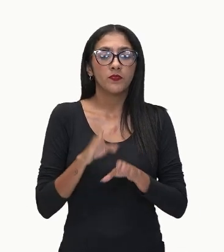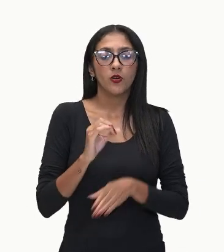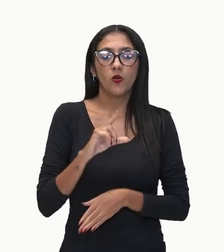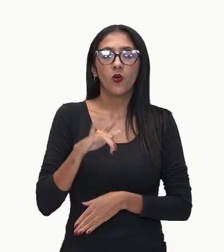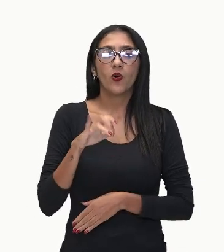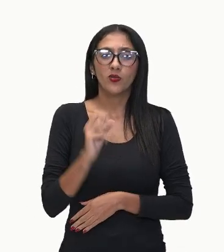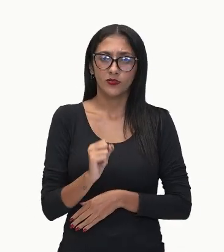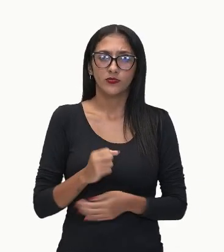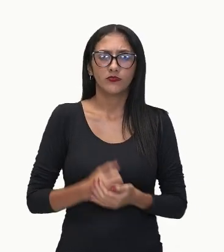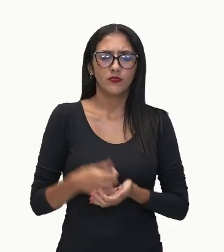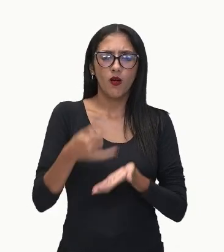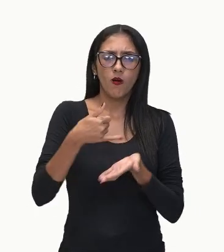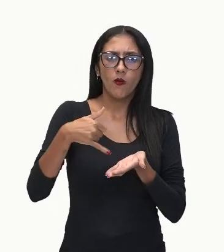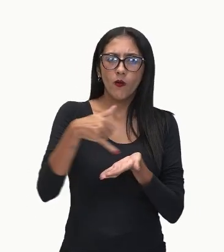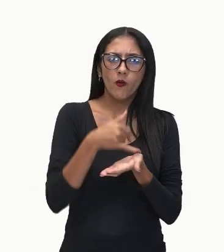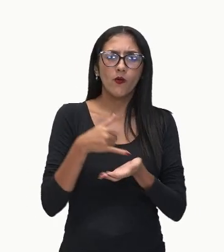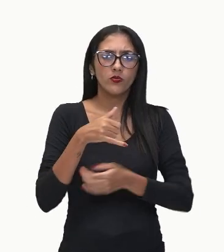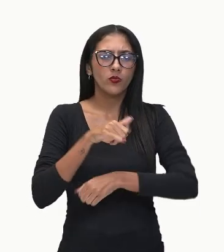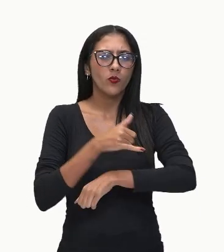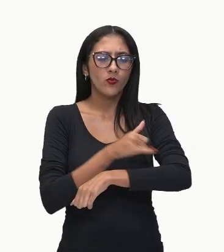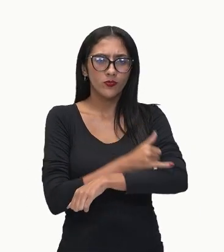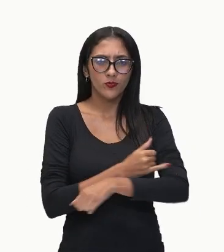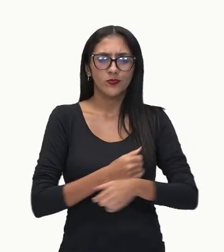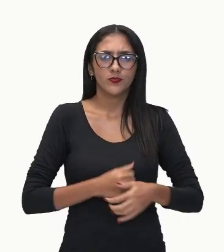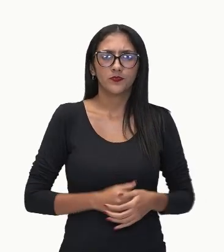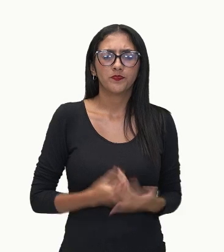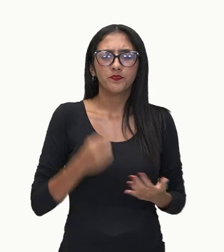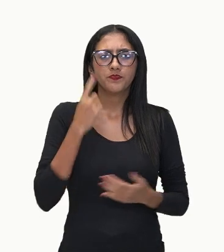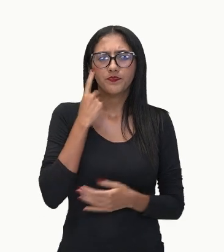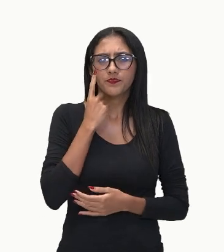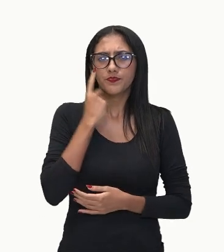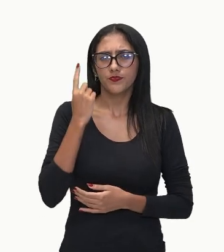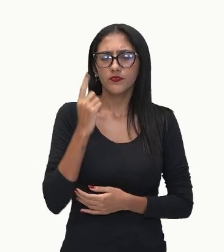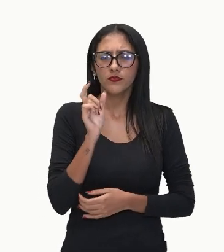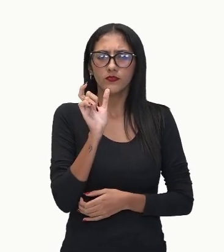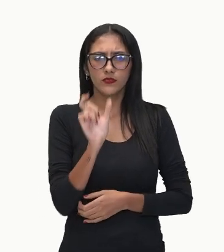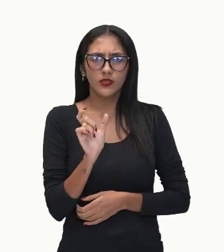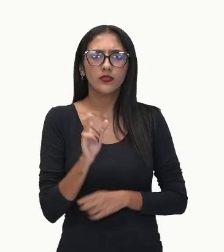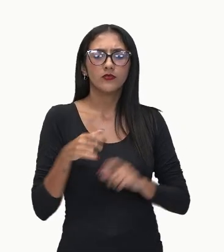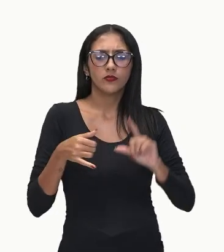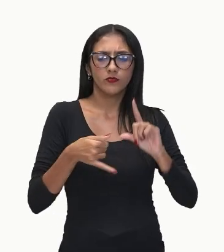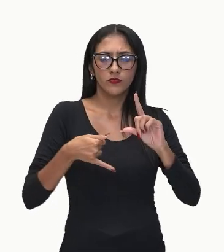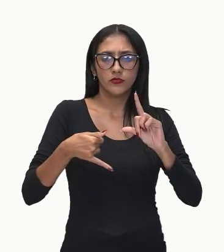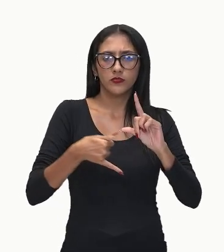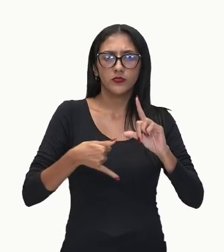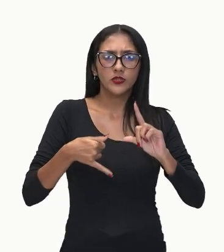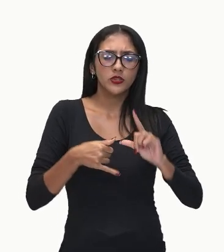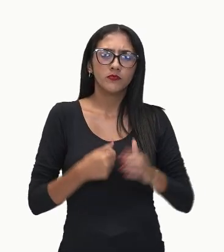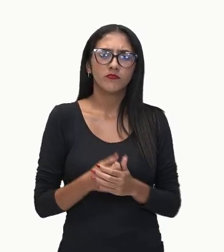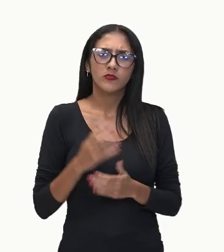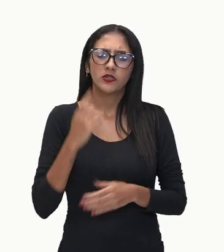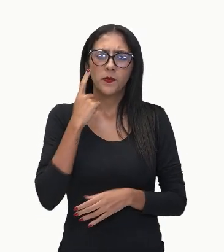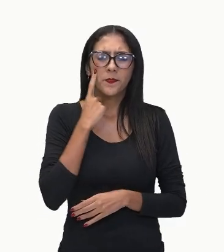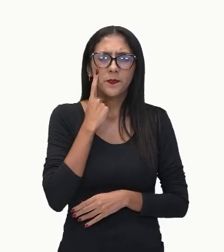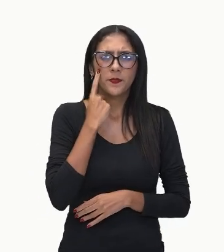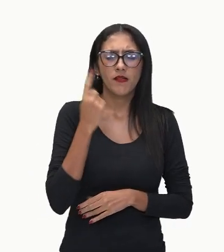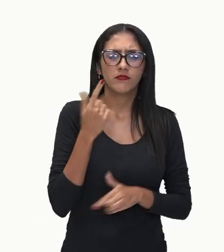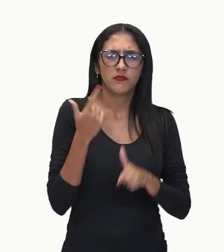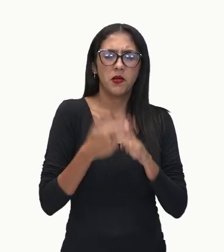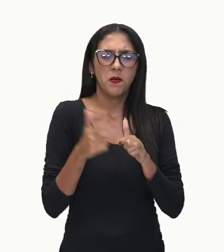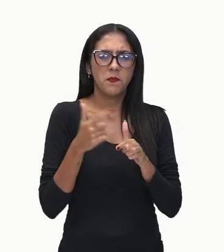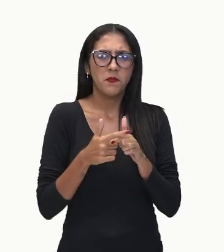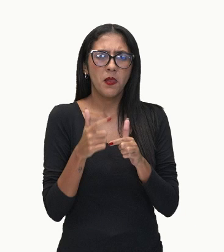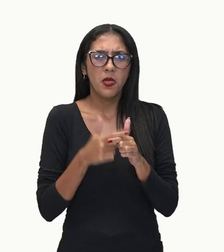os óleos. Falou em lipídio, a gente já fica com medo, né? Já pensa no colesterol alto,